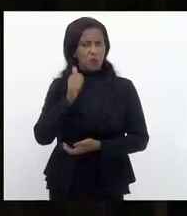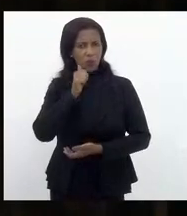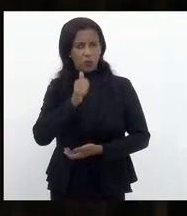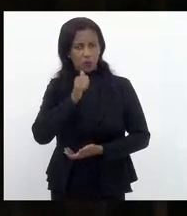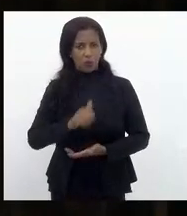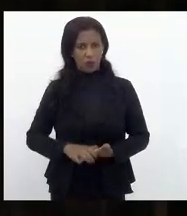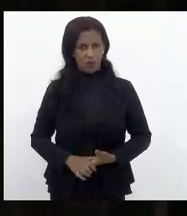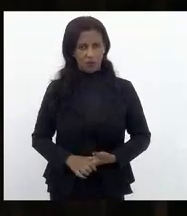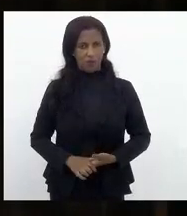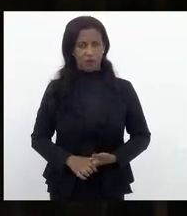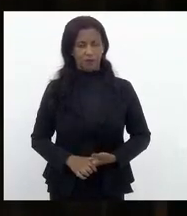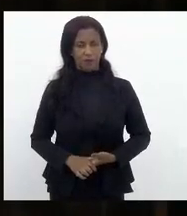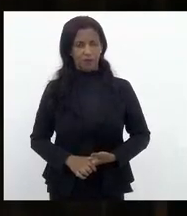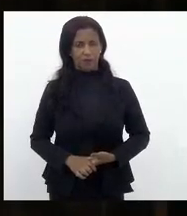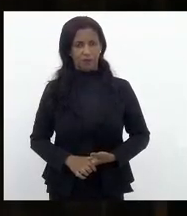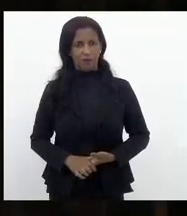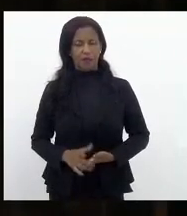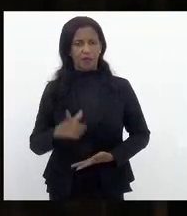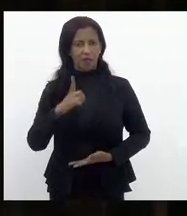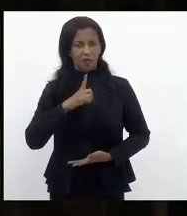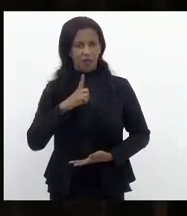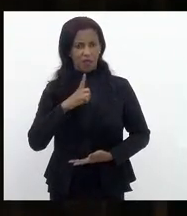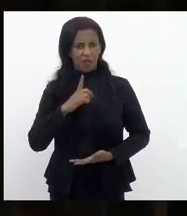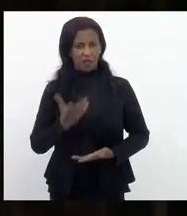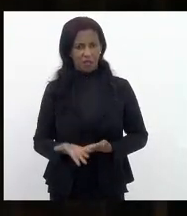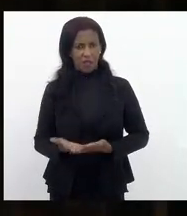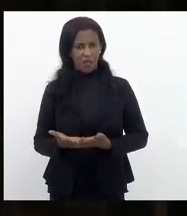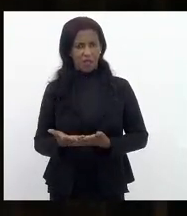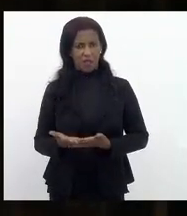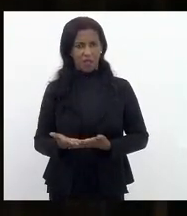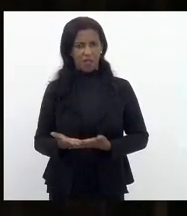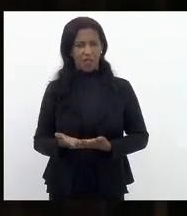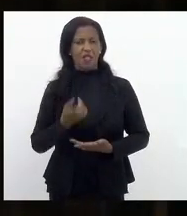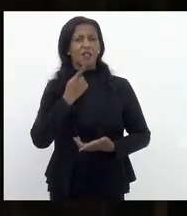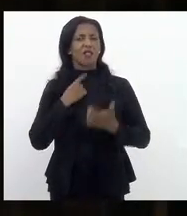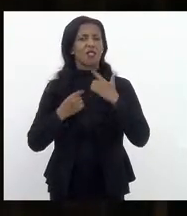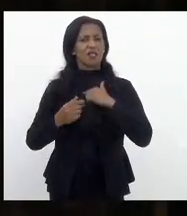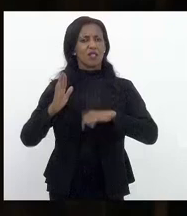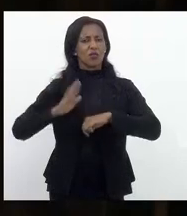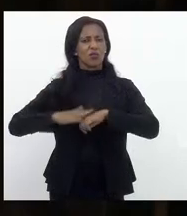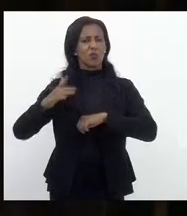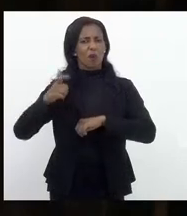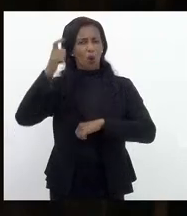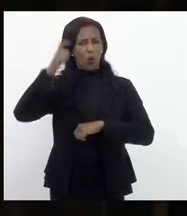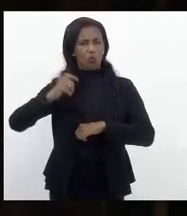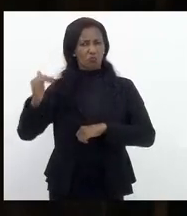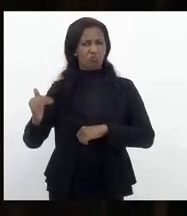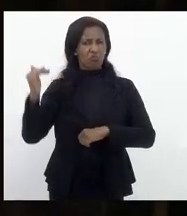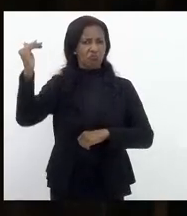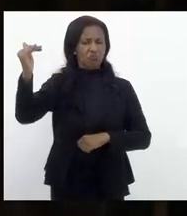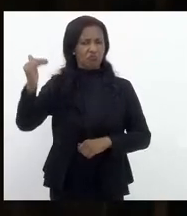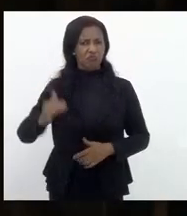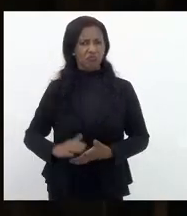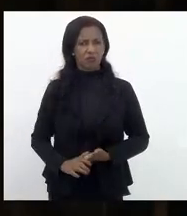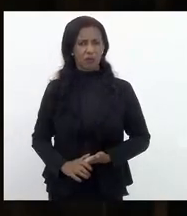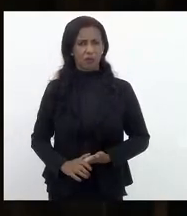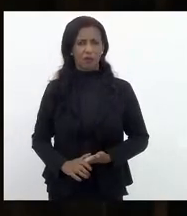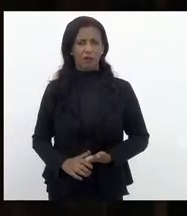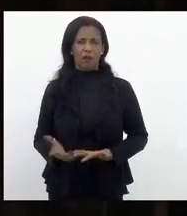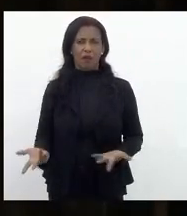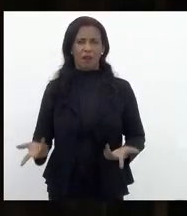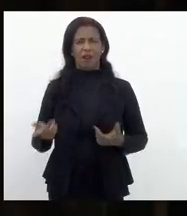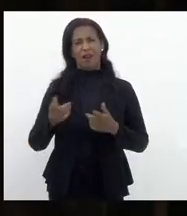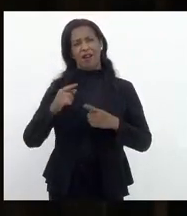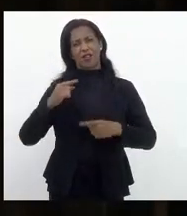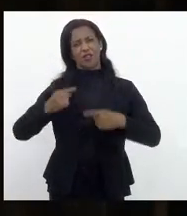com mulheres existe hipótese de maior desejo de promoção pessoal do que essa pipoca